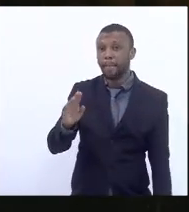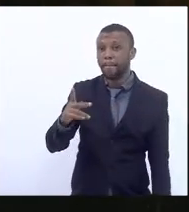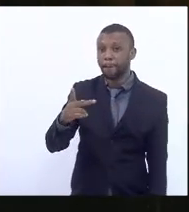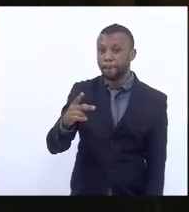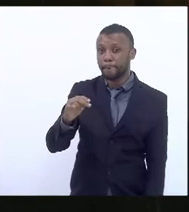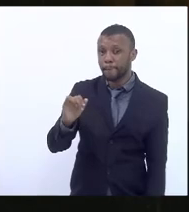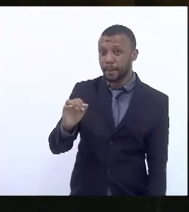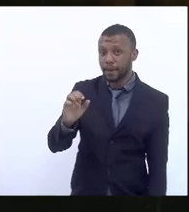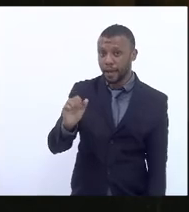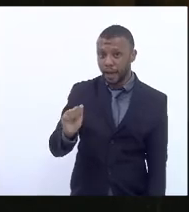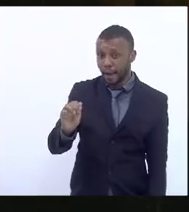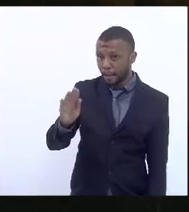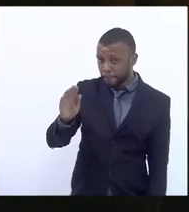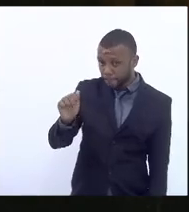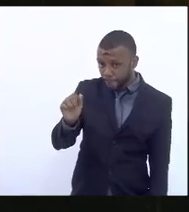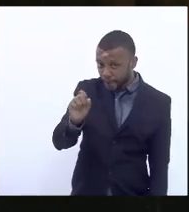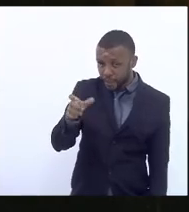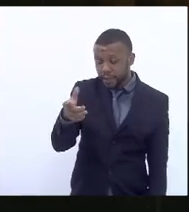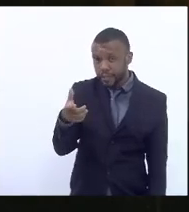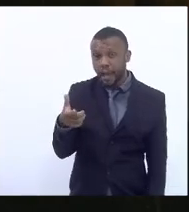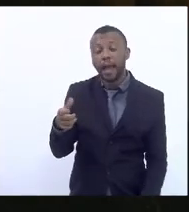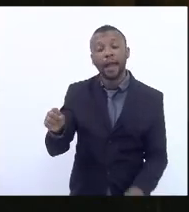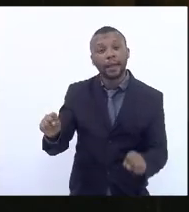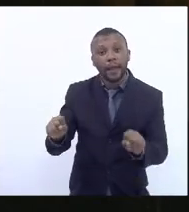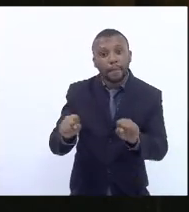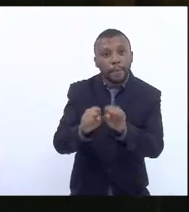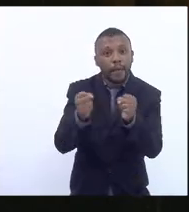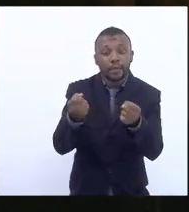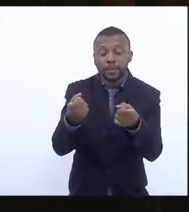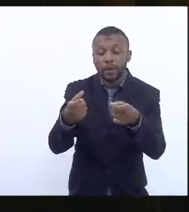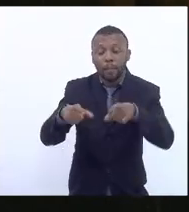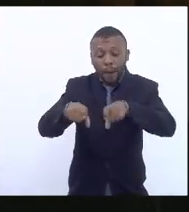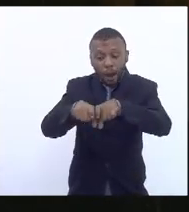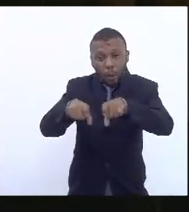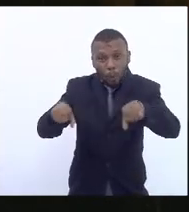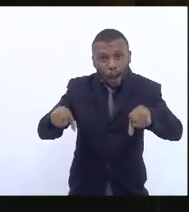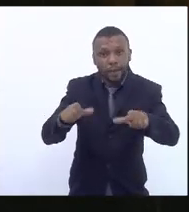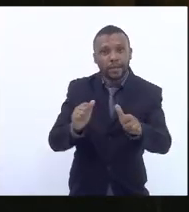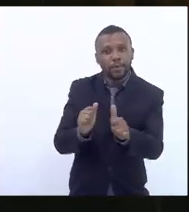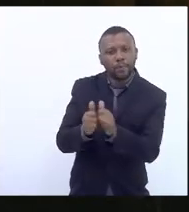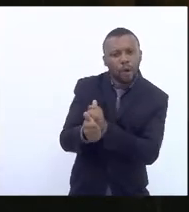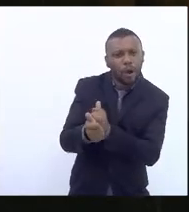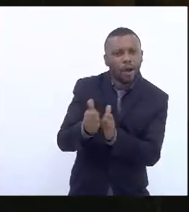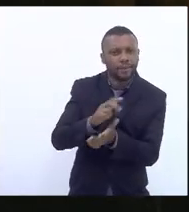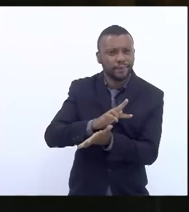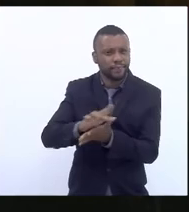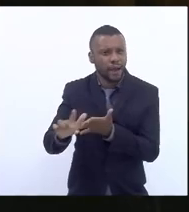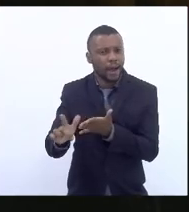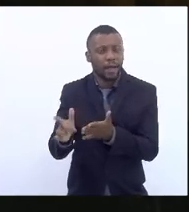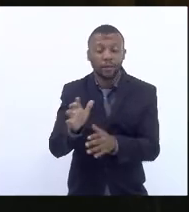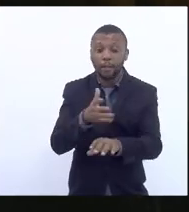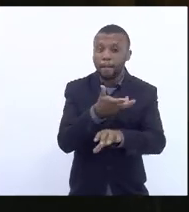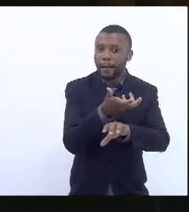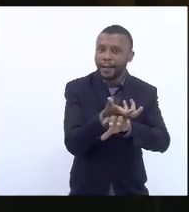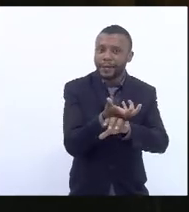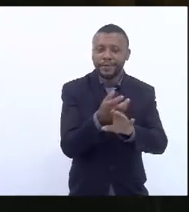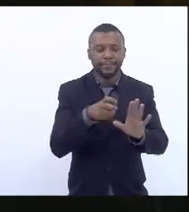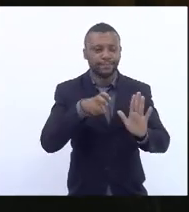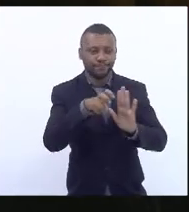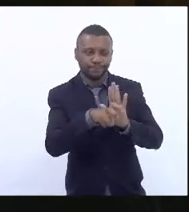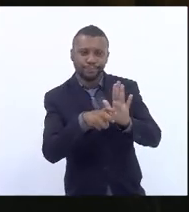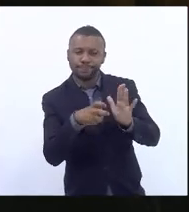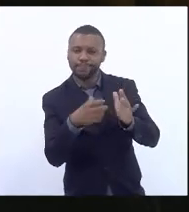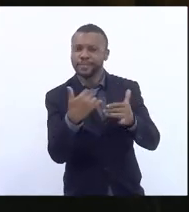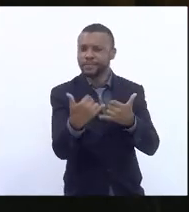quebrar tudo, ele quer tirar uma quadra poliesportiva que ele tem, ele quer tirar um parquinho de diversões que tem para as